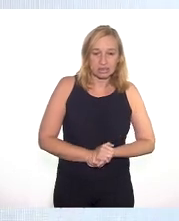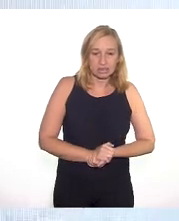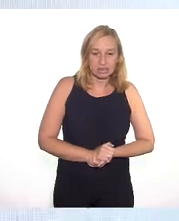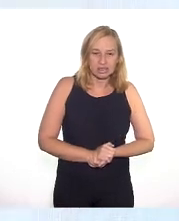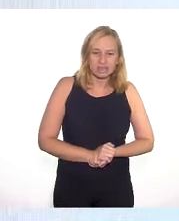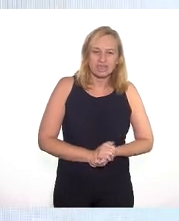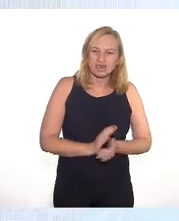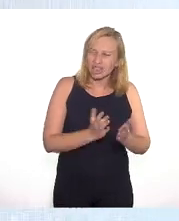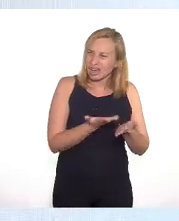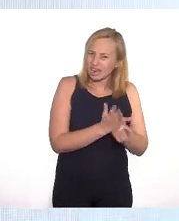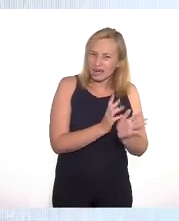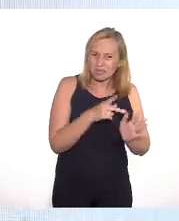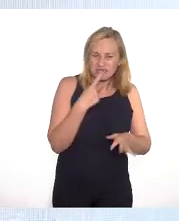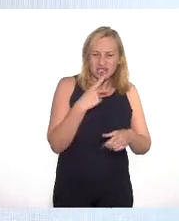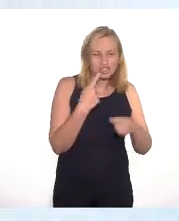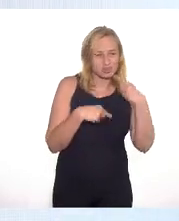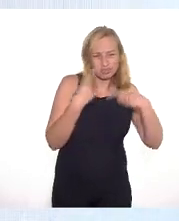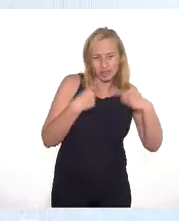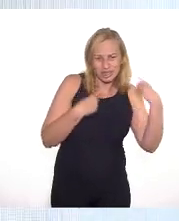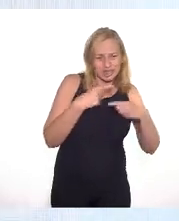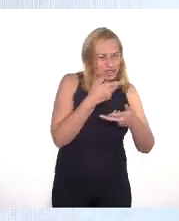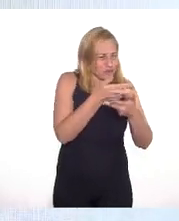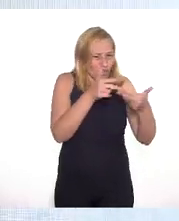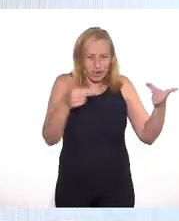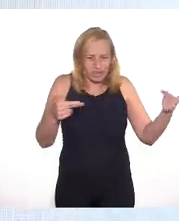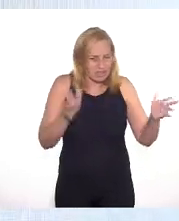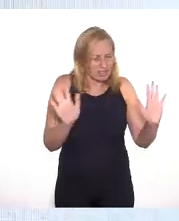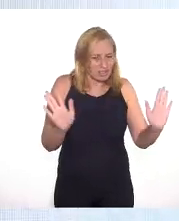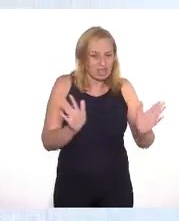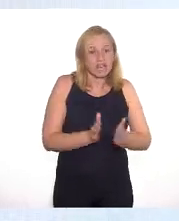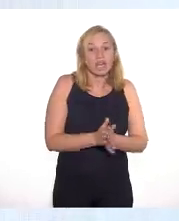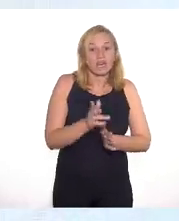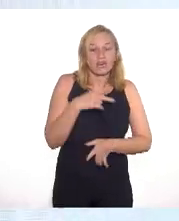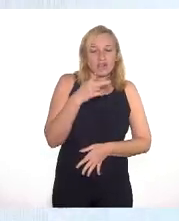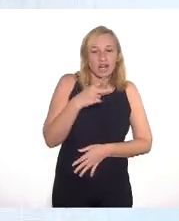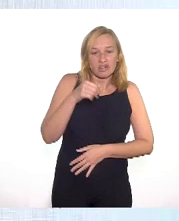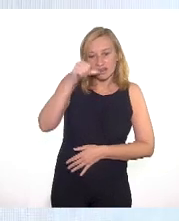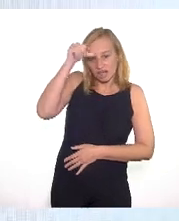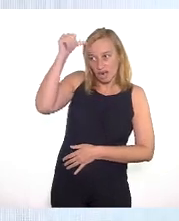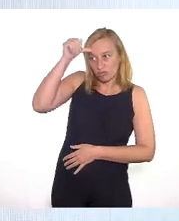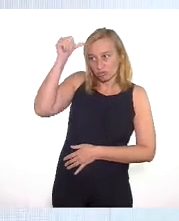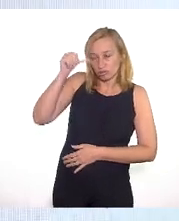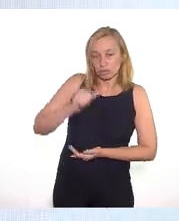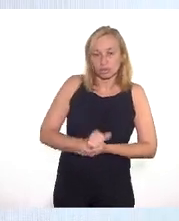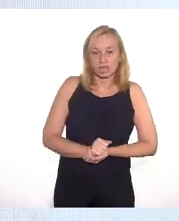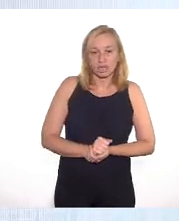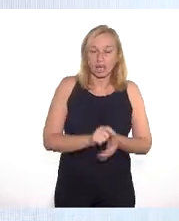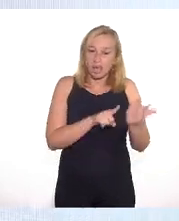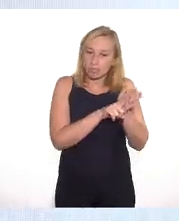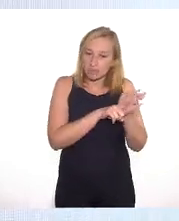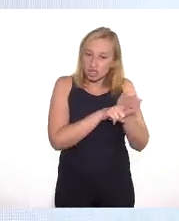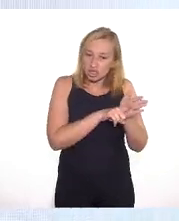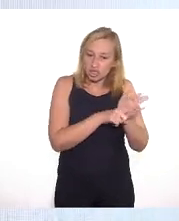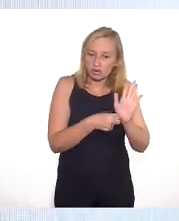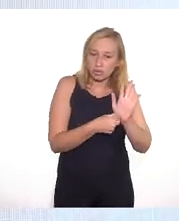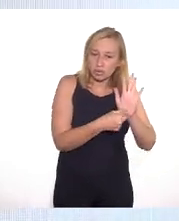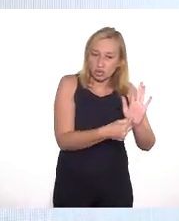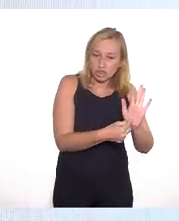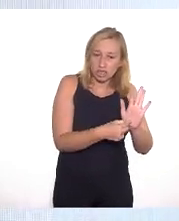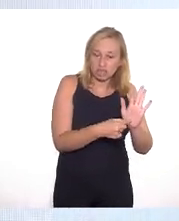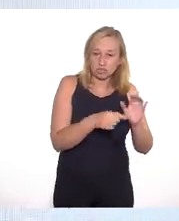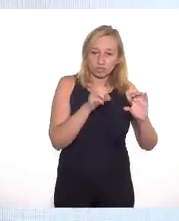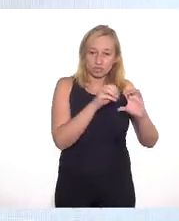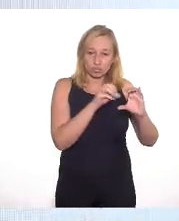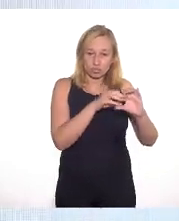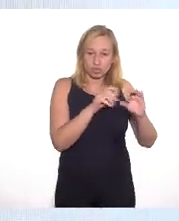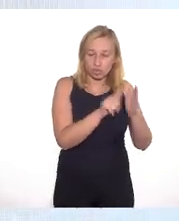a gente acaba falando de política, acaba falando das coisas. Eu dizia, Cláudio, que uma pesquisa que foi publicada no jornal O Globo dizia